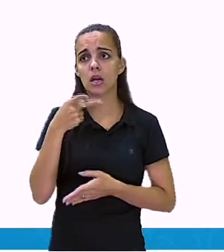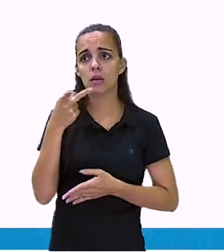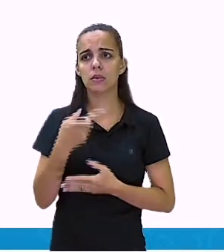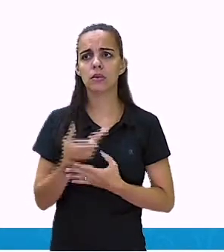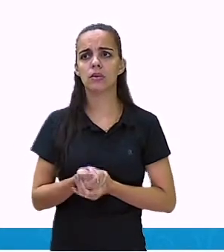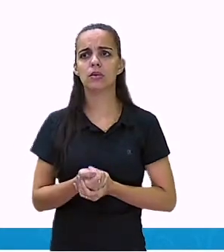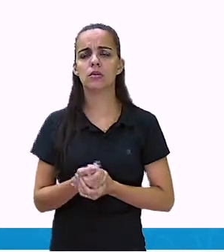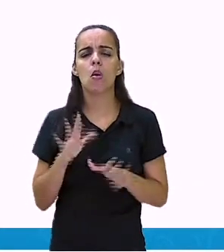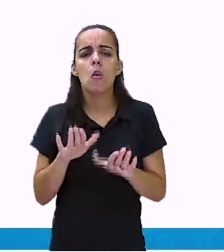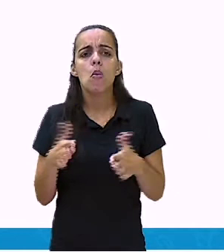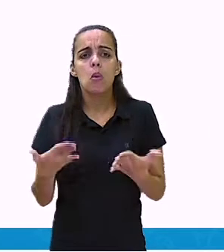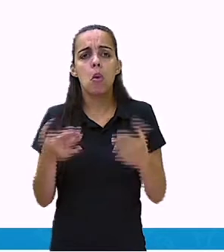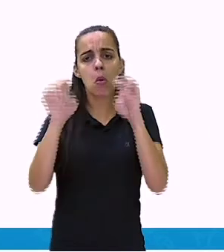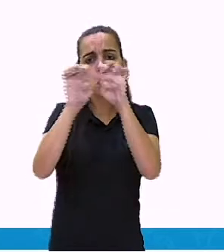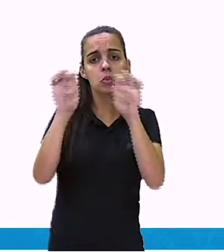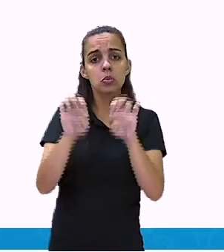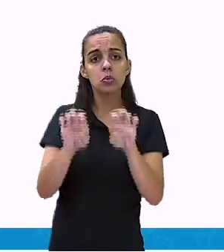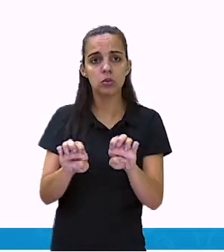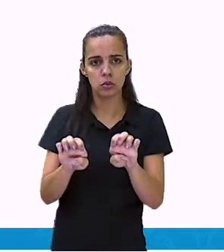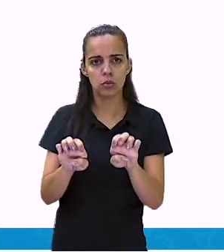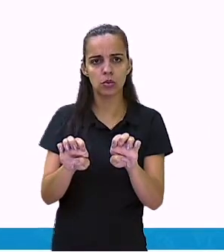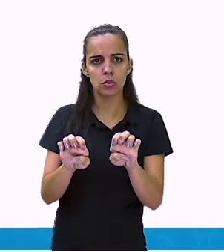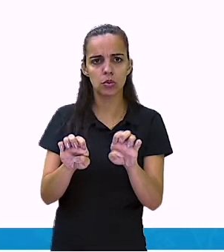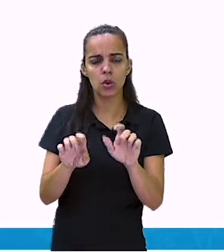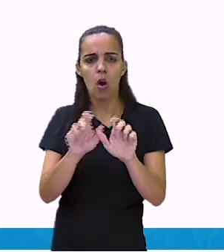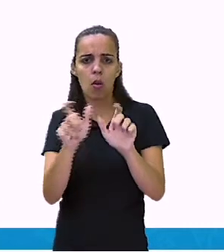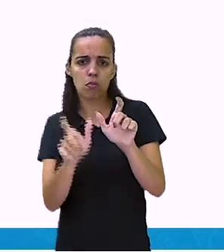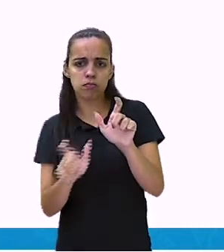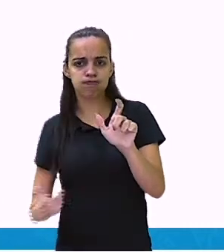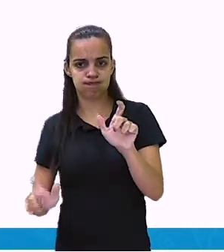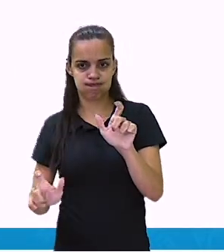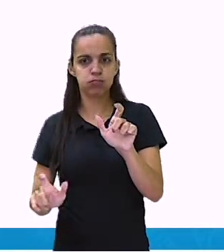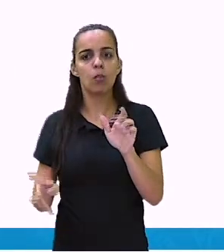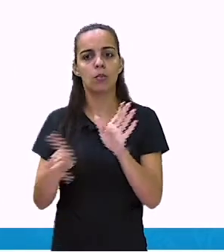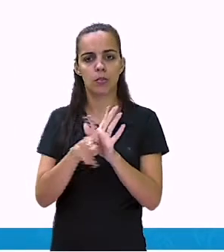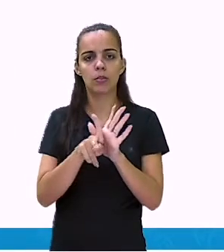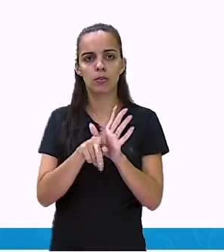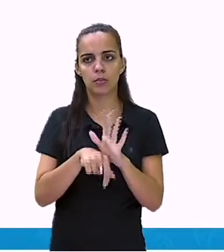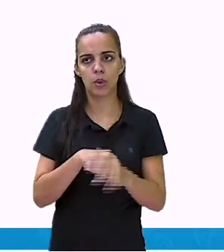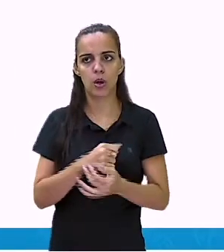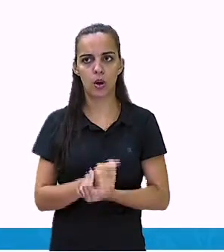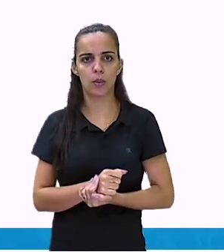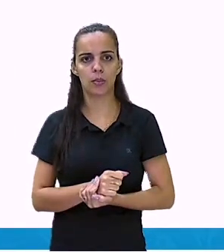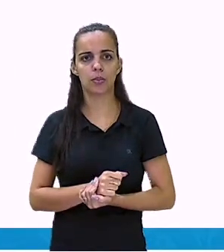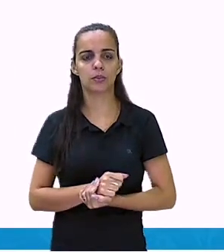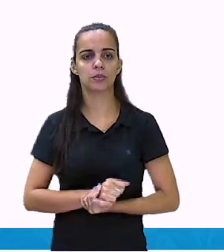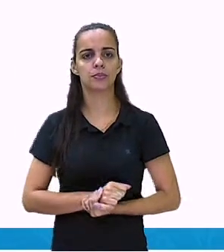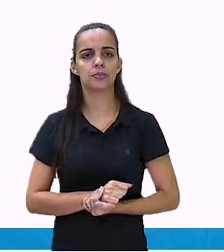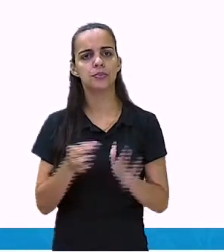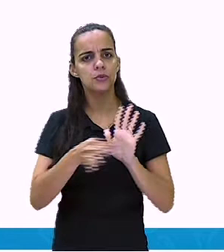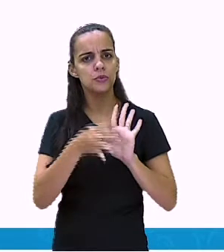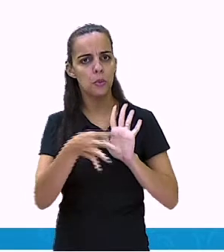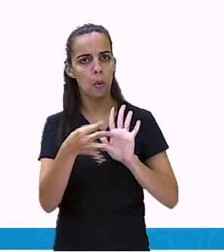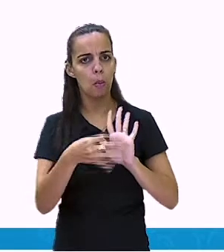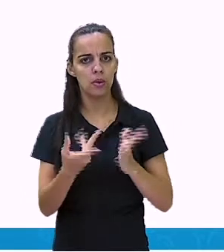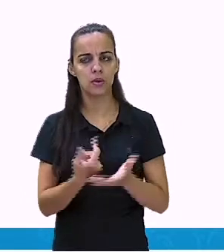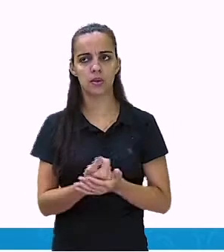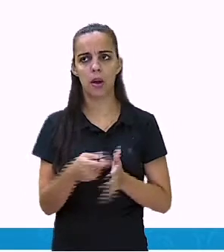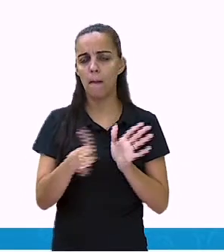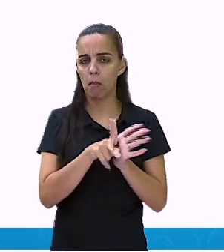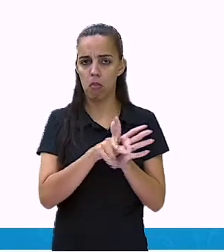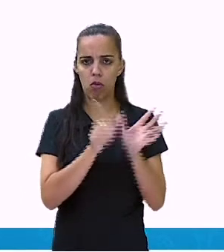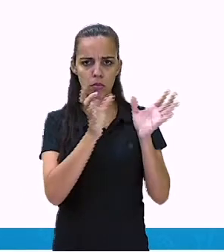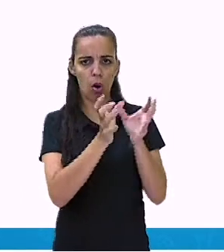a estrutura do artigo de opinião? Por exemplo, a receita, a estrutura